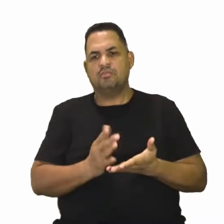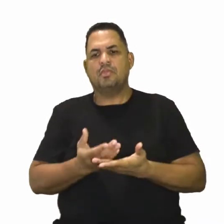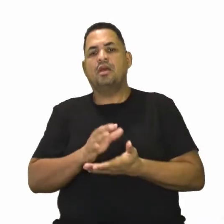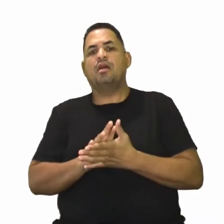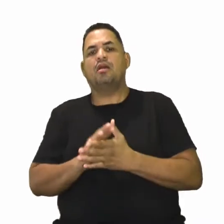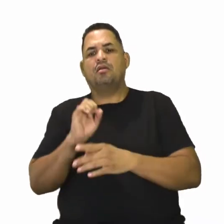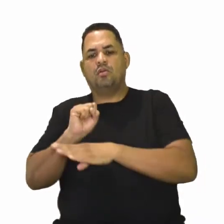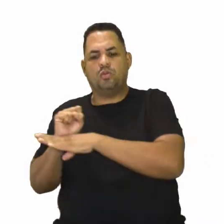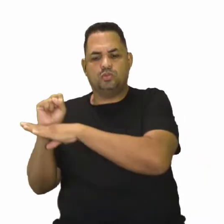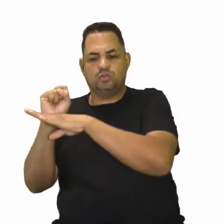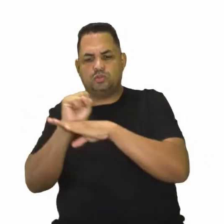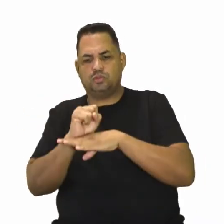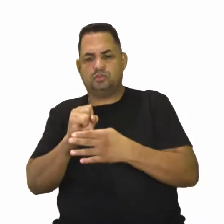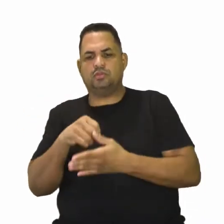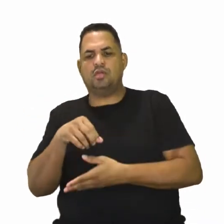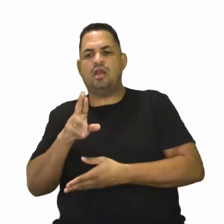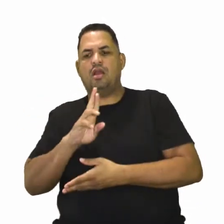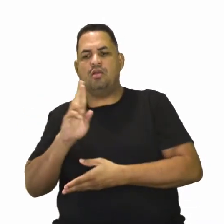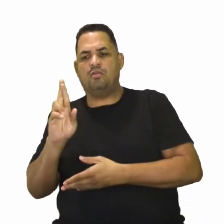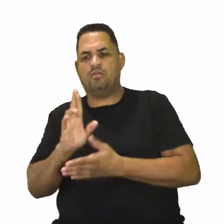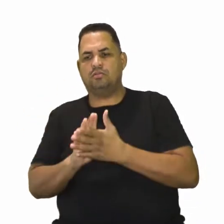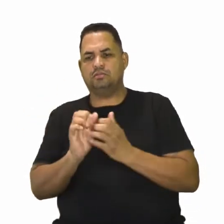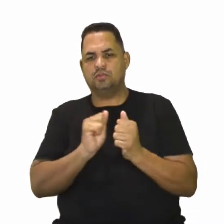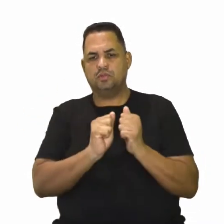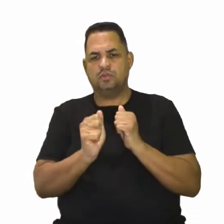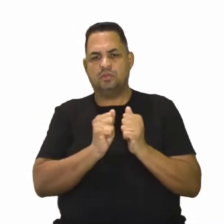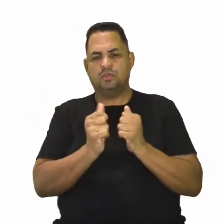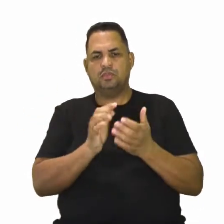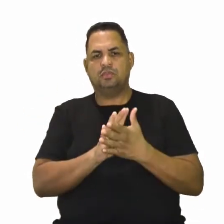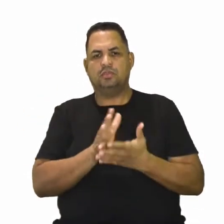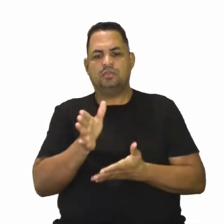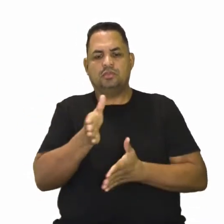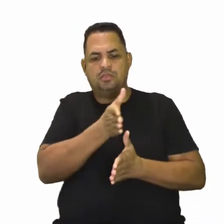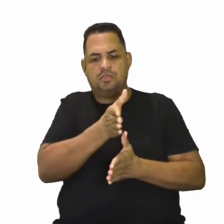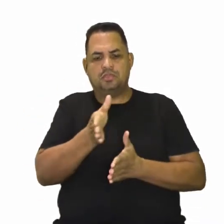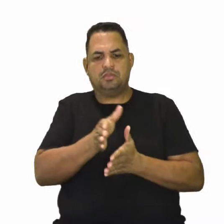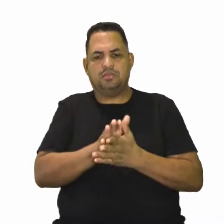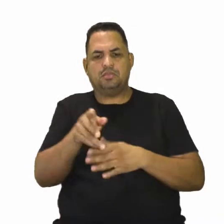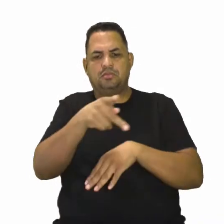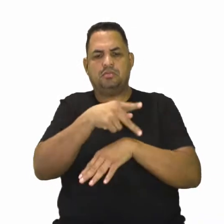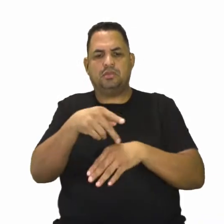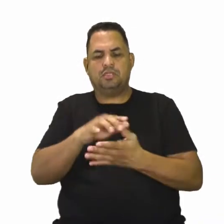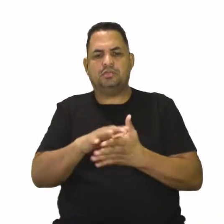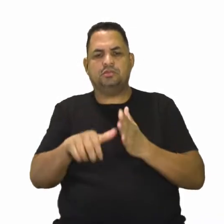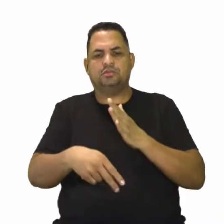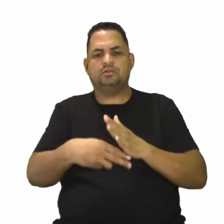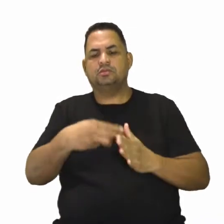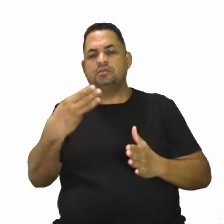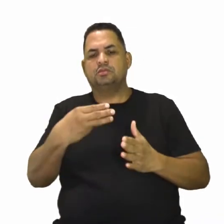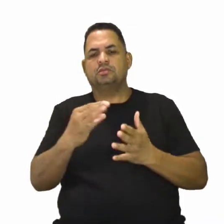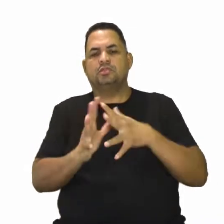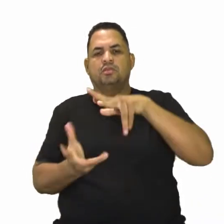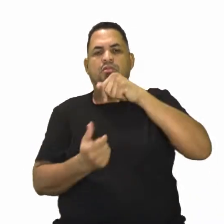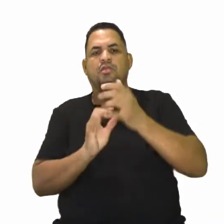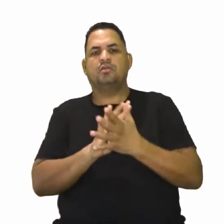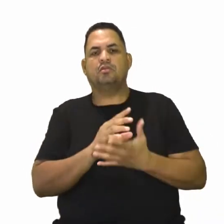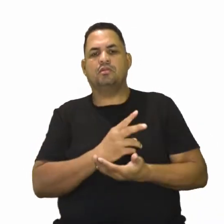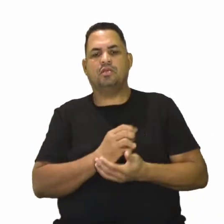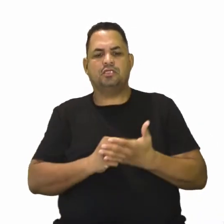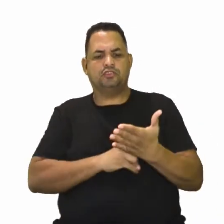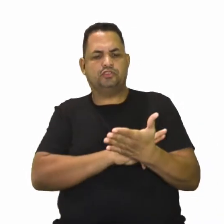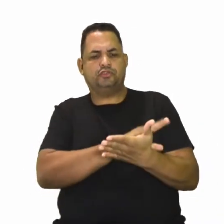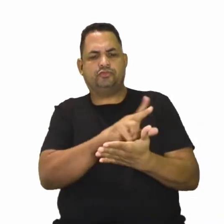União Soviética controlando, e no meio nós temos aí os países do terceiro mundo. Não, agora é multipolar, tá